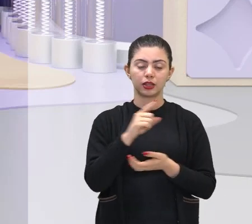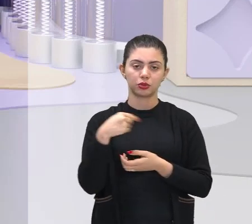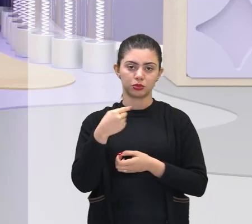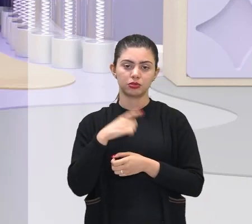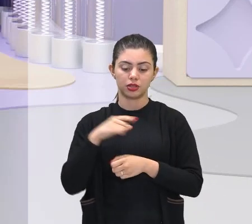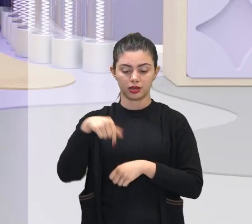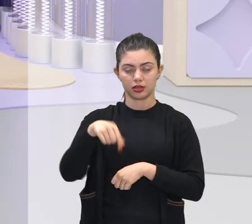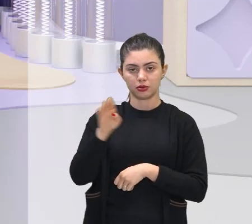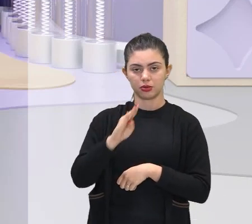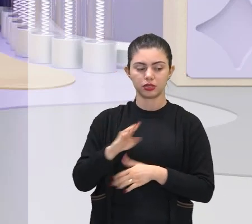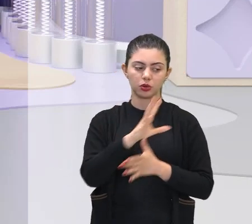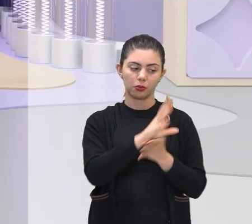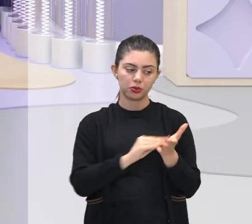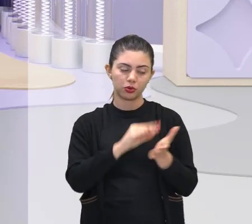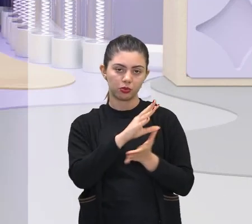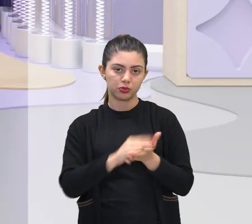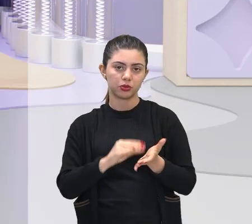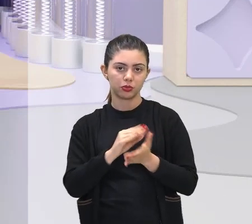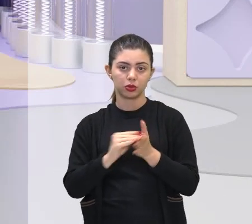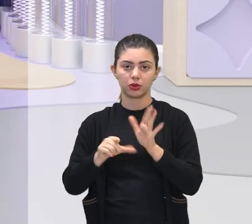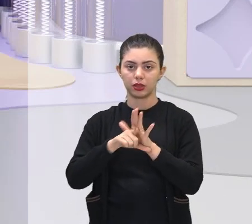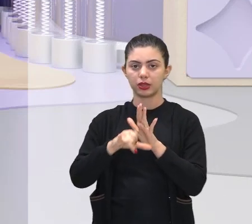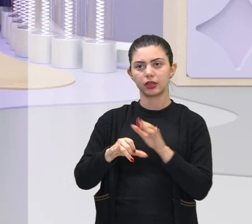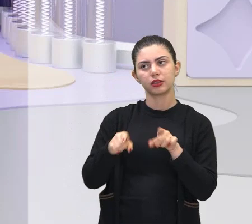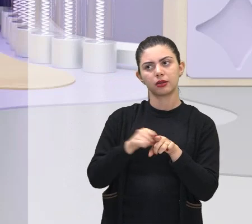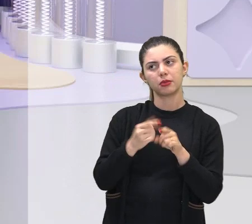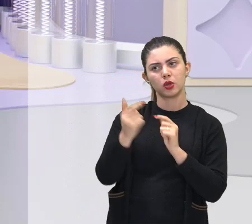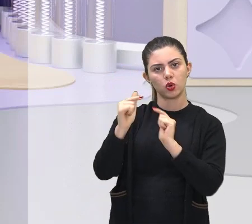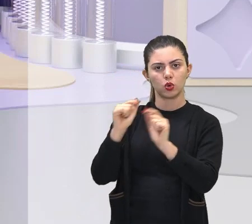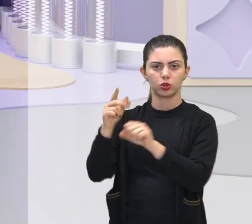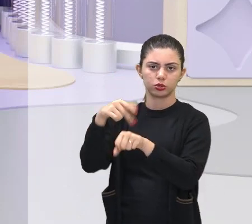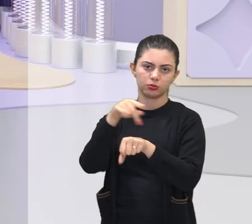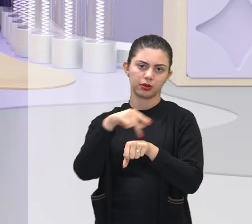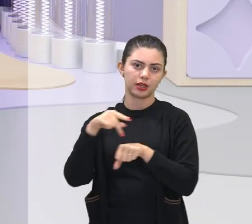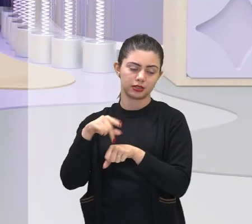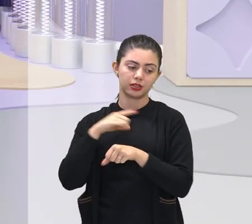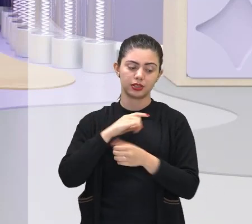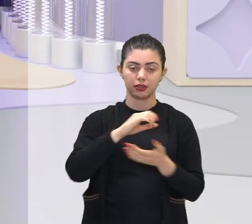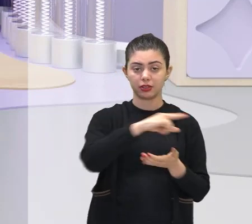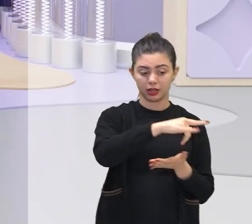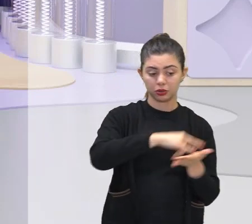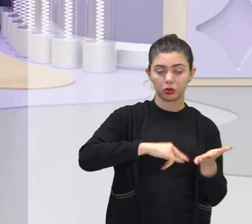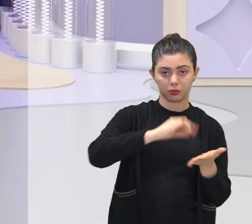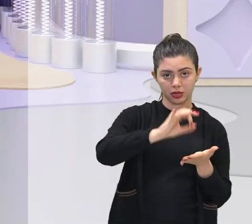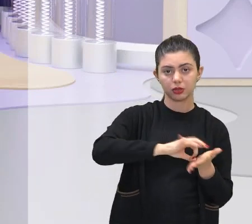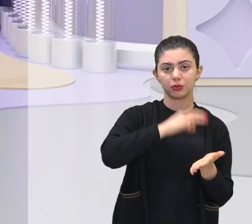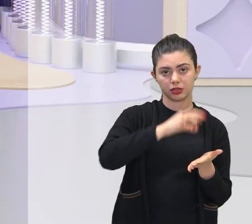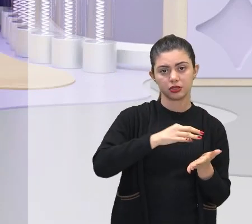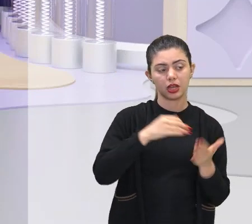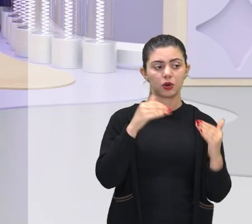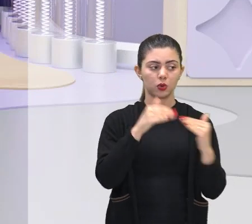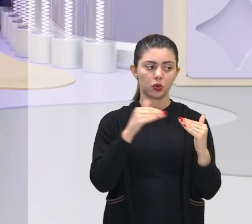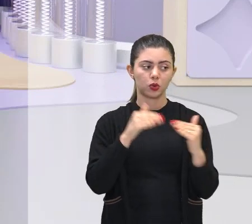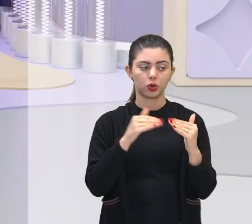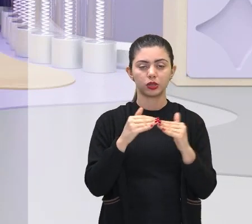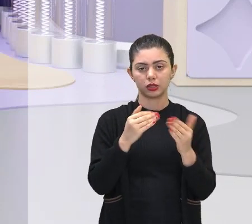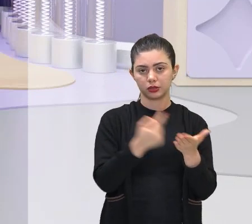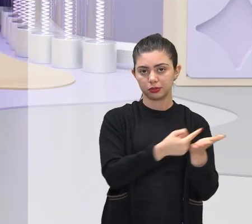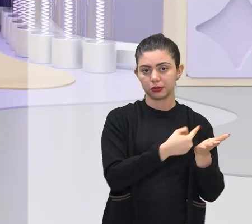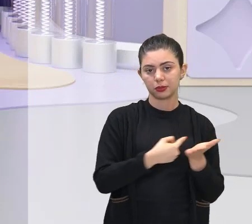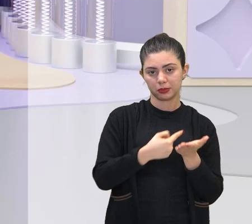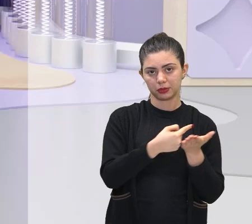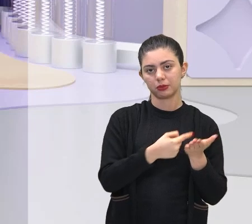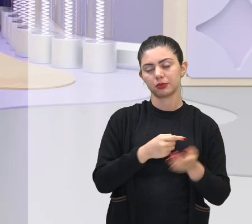no Brasil e em outros países que também assinaram esse documento no ano da